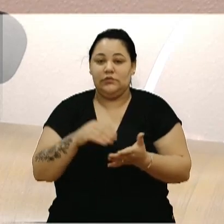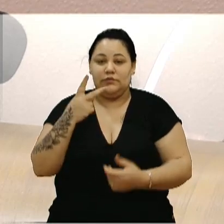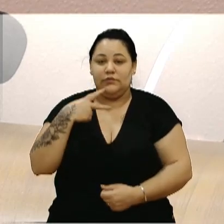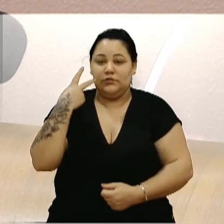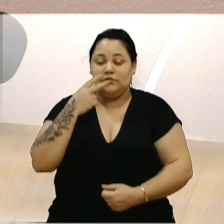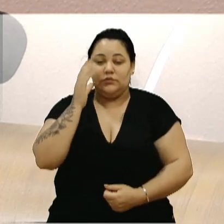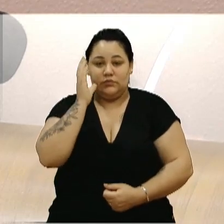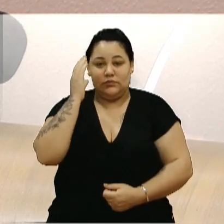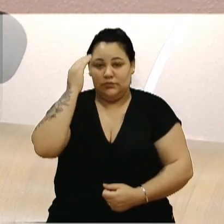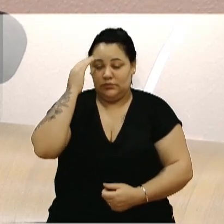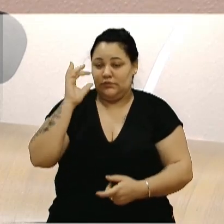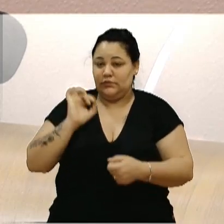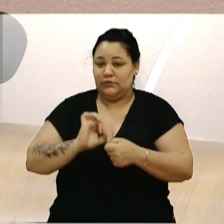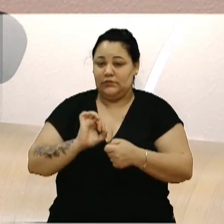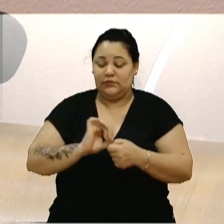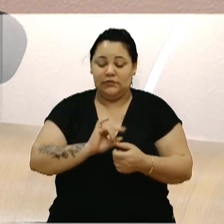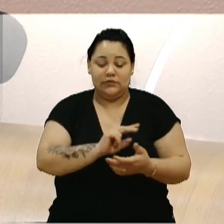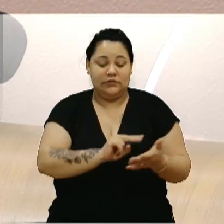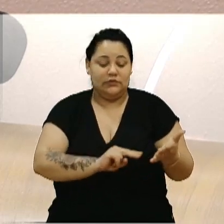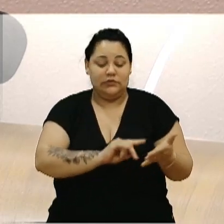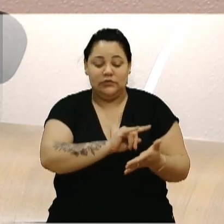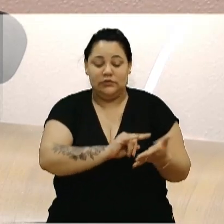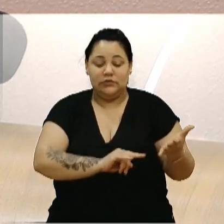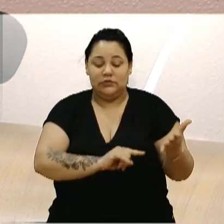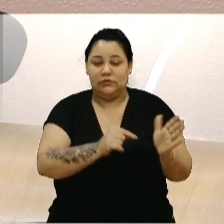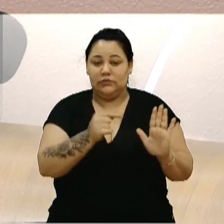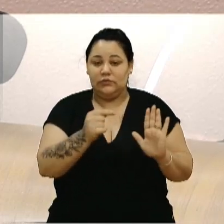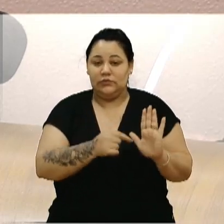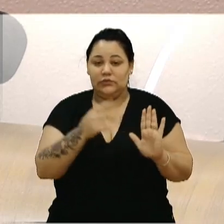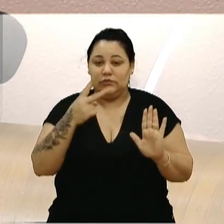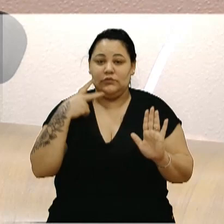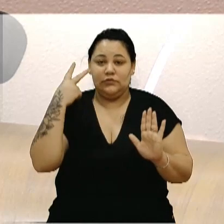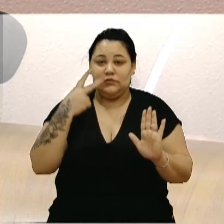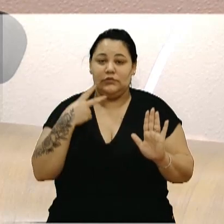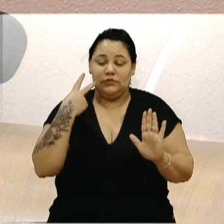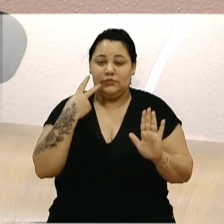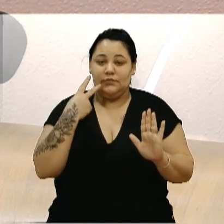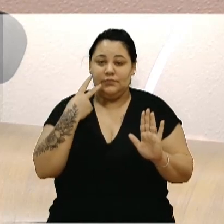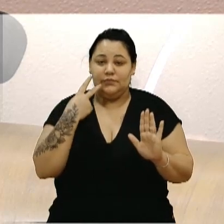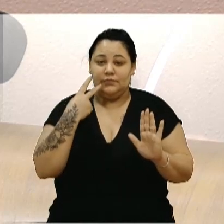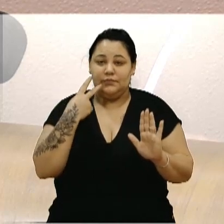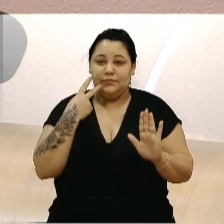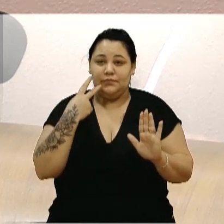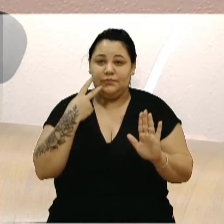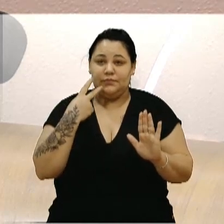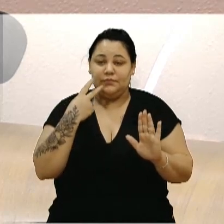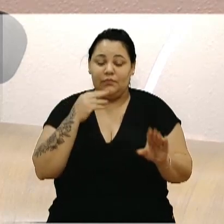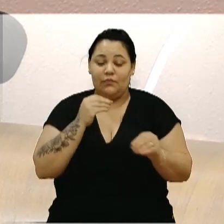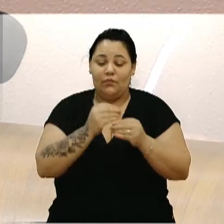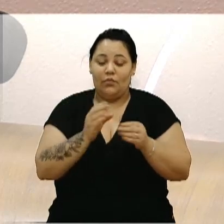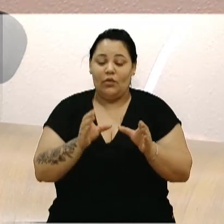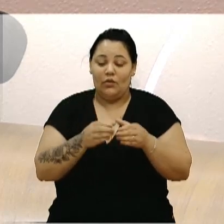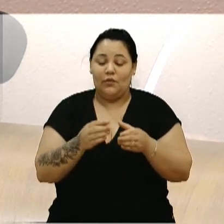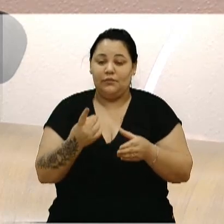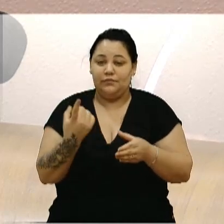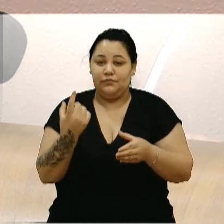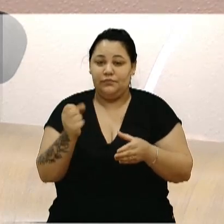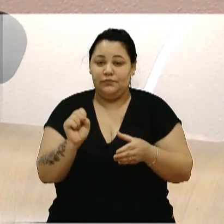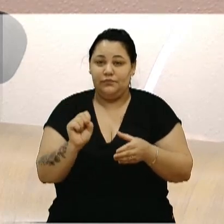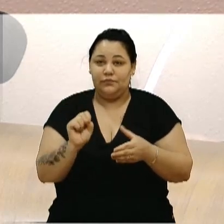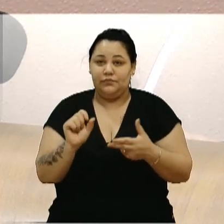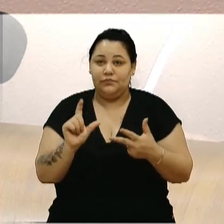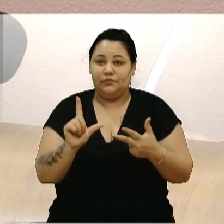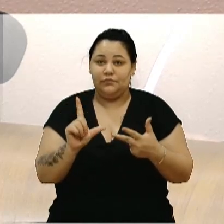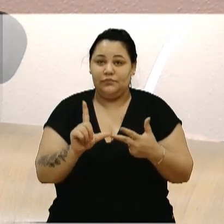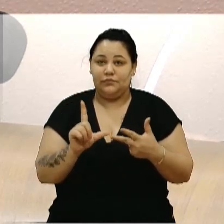Felipe Gremelmaier, que faça a leitura da nominata das vereadoras e vereadores que compõem a 18ª legislatura,